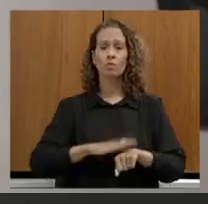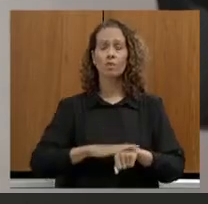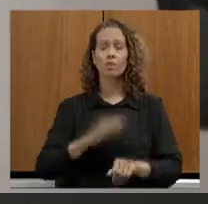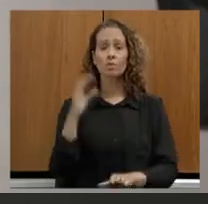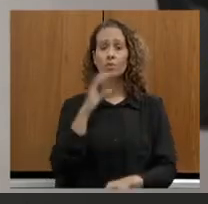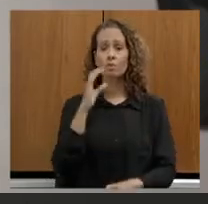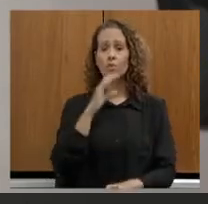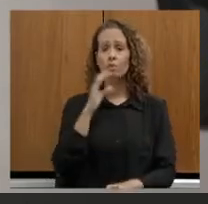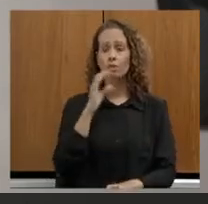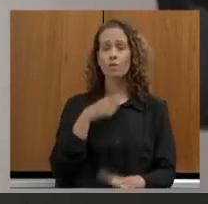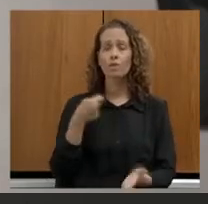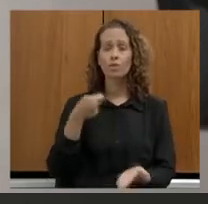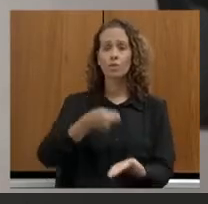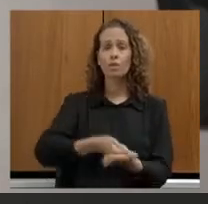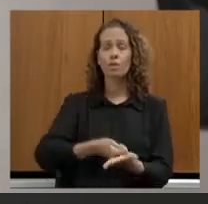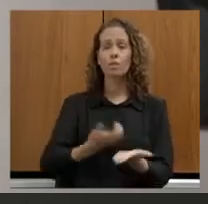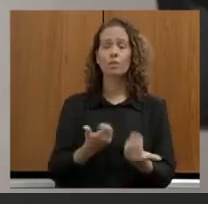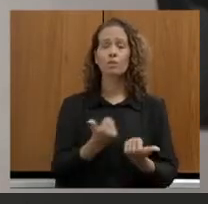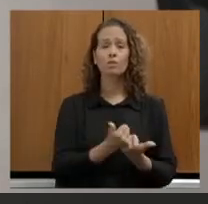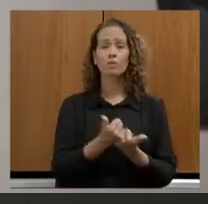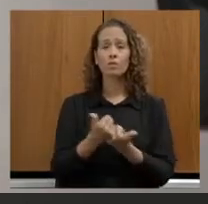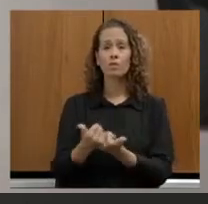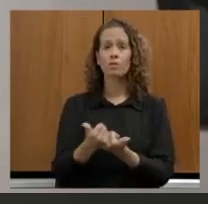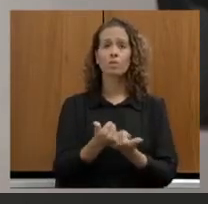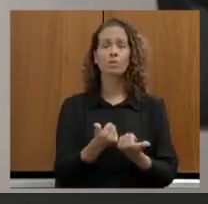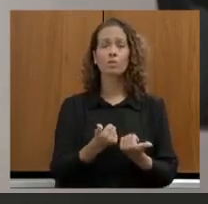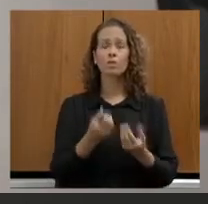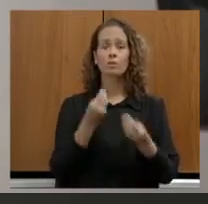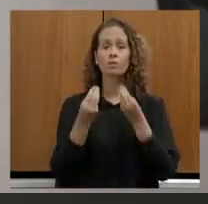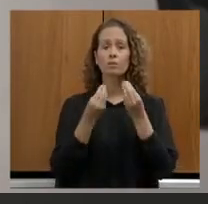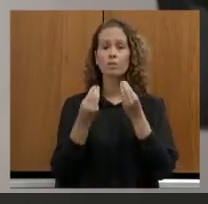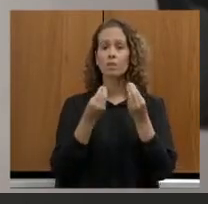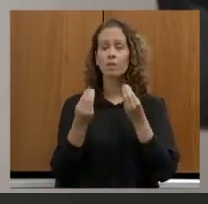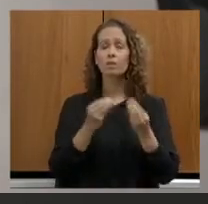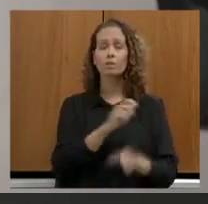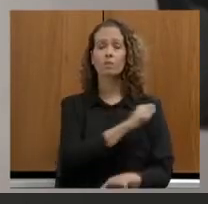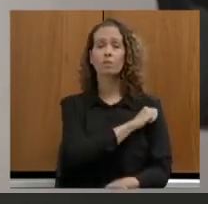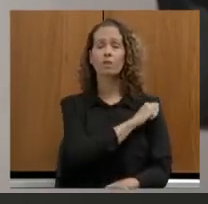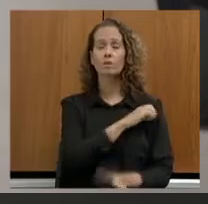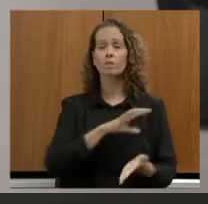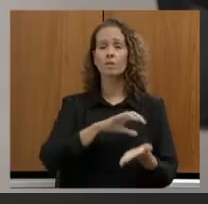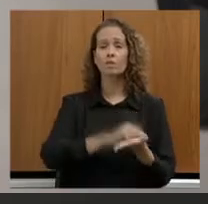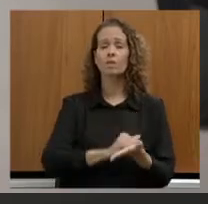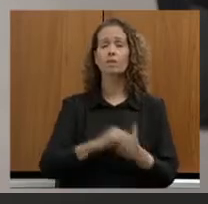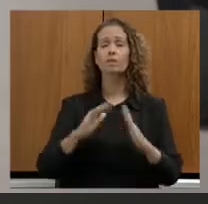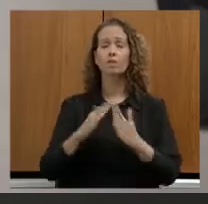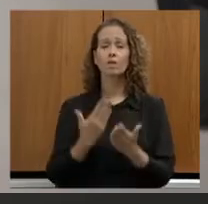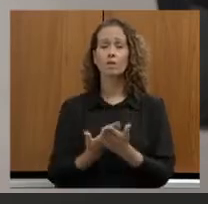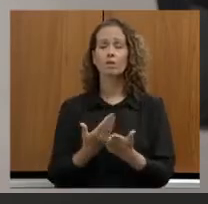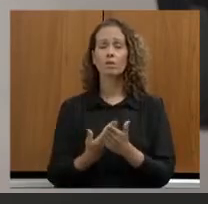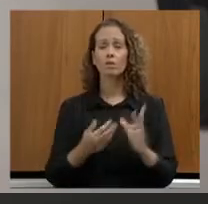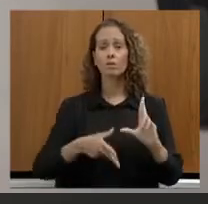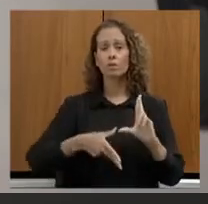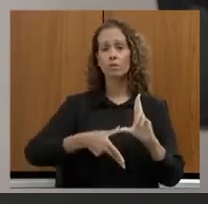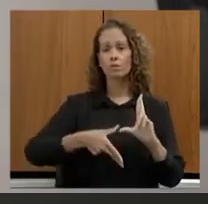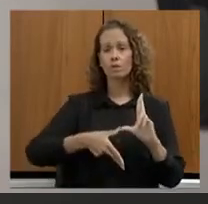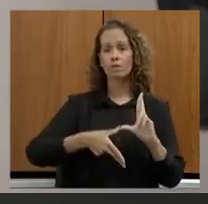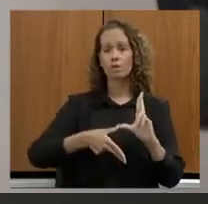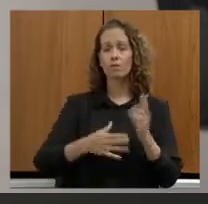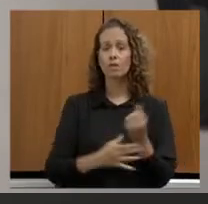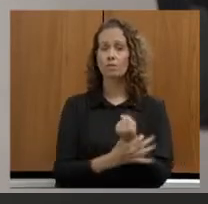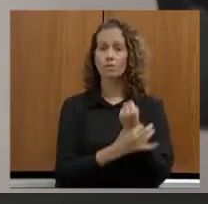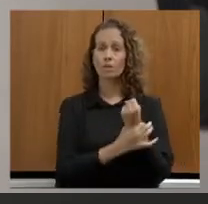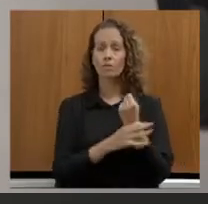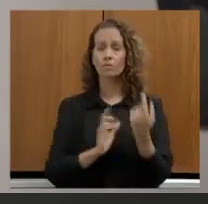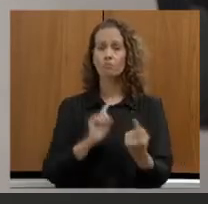urgência do efetivo pagamento do auxílio merenda para os alunos devidamente matriculados em escola estadual do município de Ribeirão das Neves visando garantir